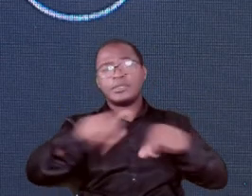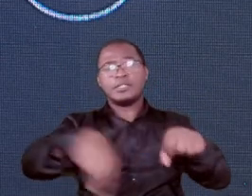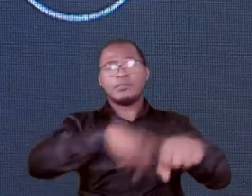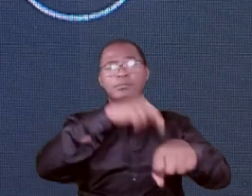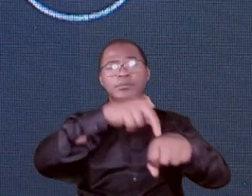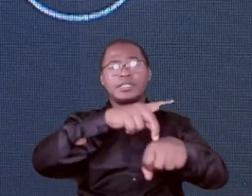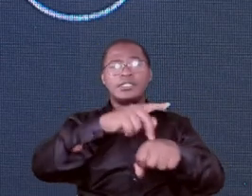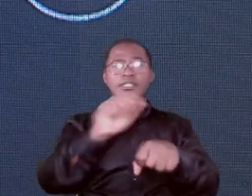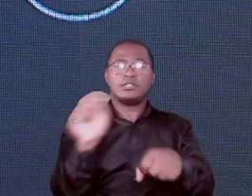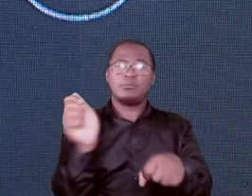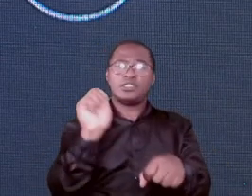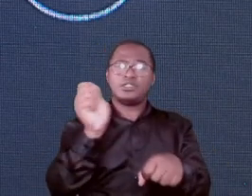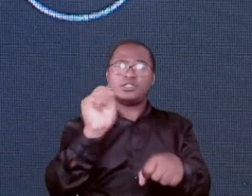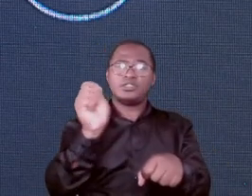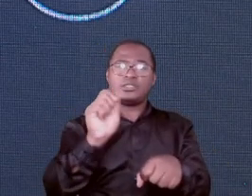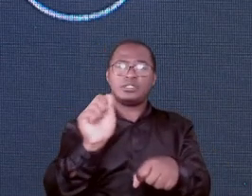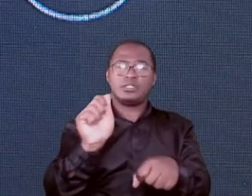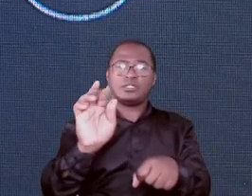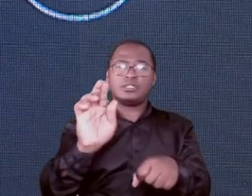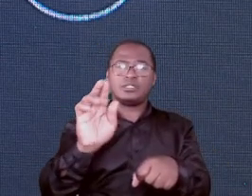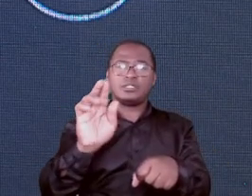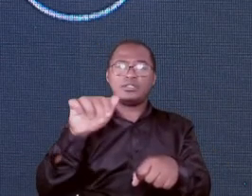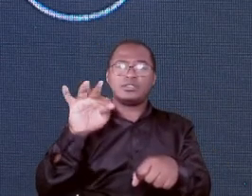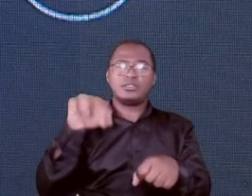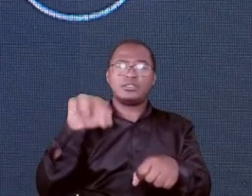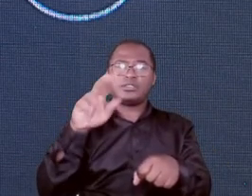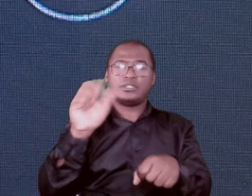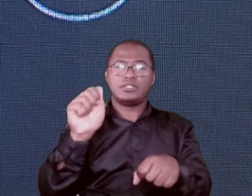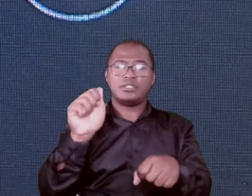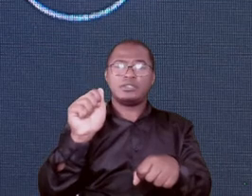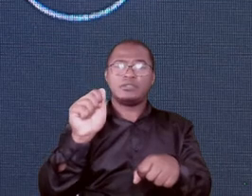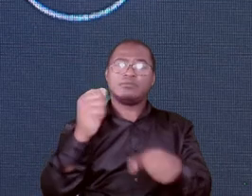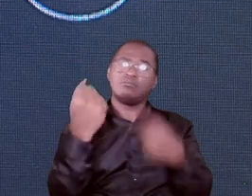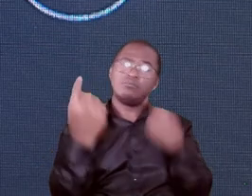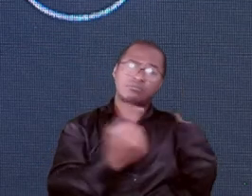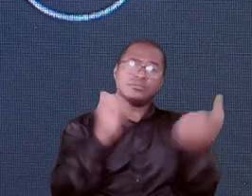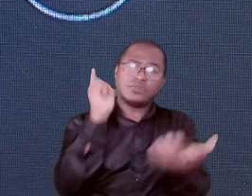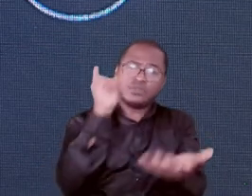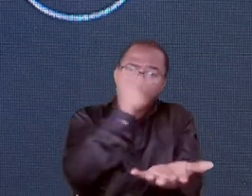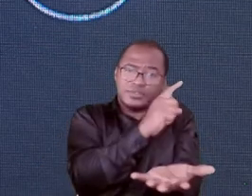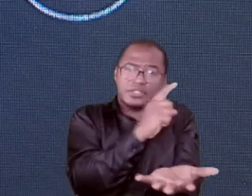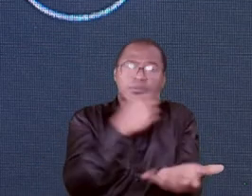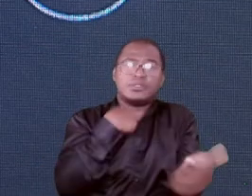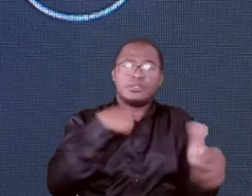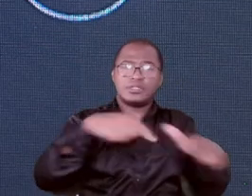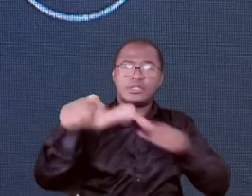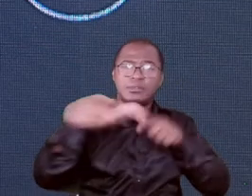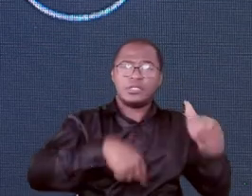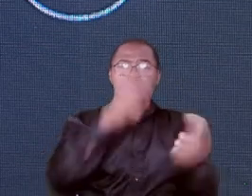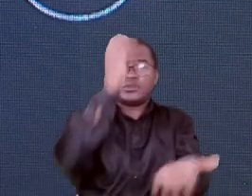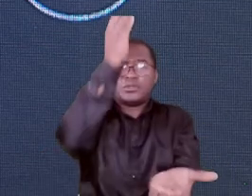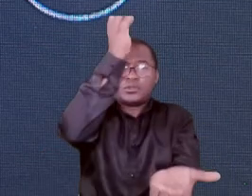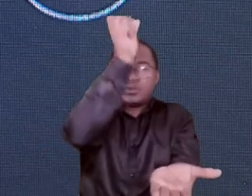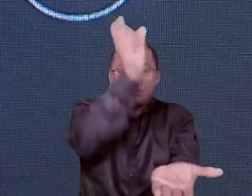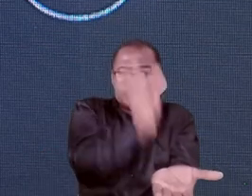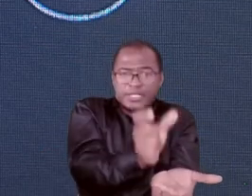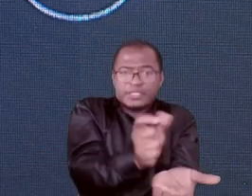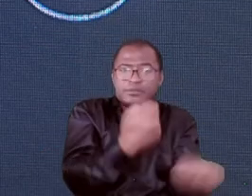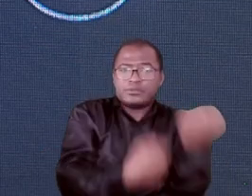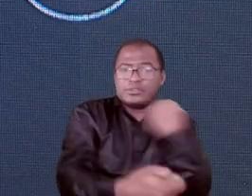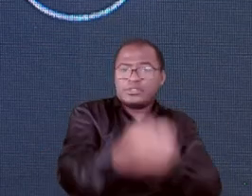importantes ali para trabalhar com o nosso modelo de negócio mas é onde está o portal tá o desafio que está oportunidade também